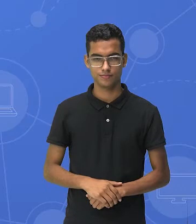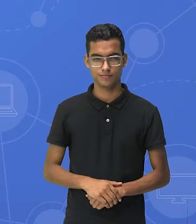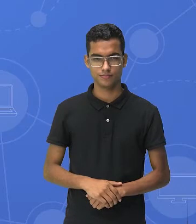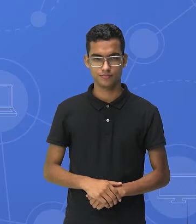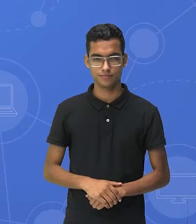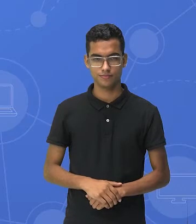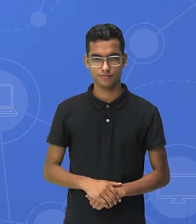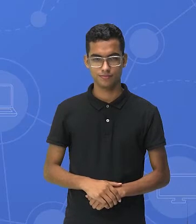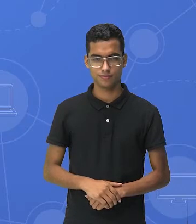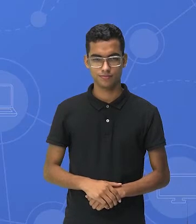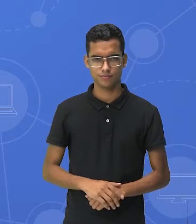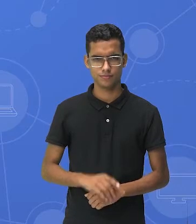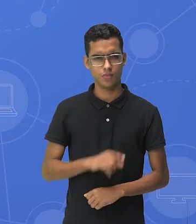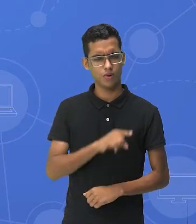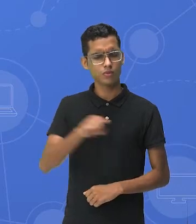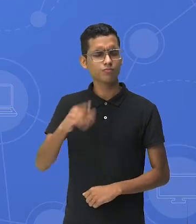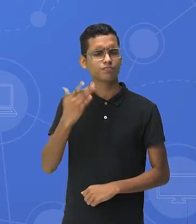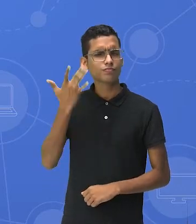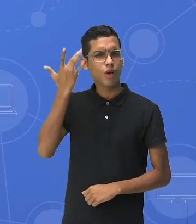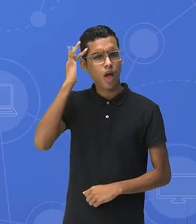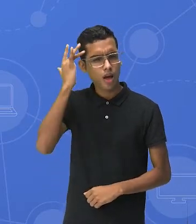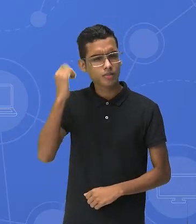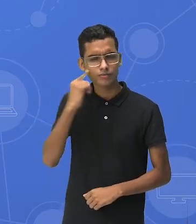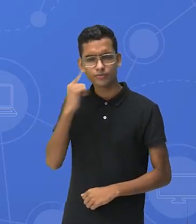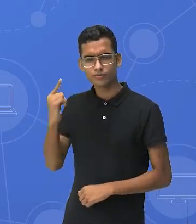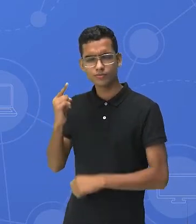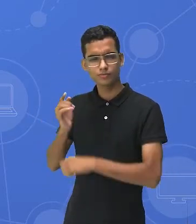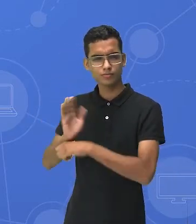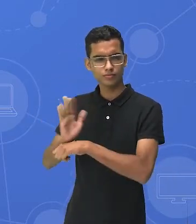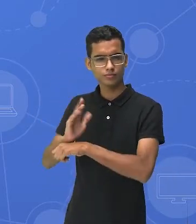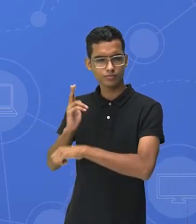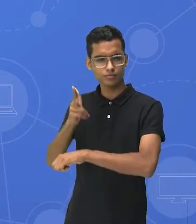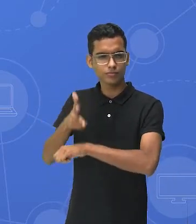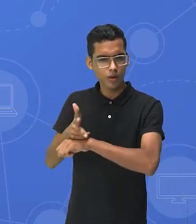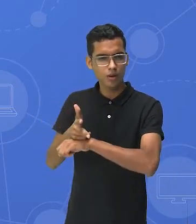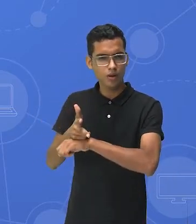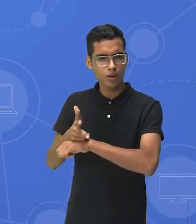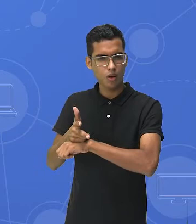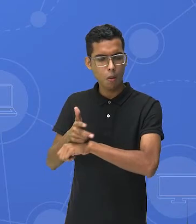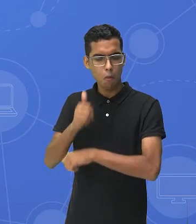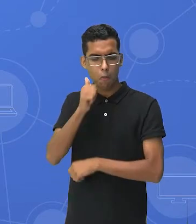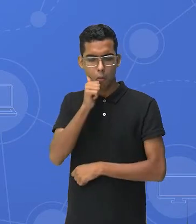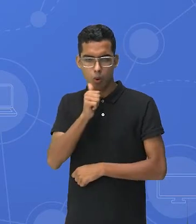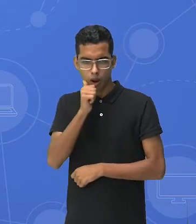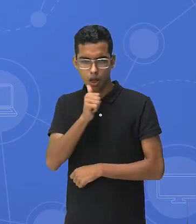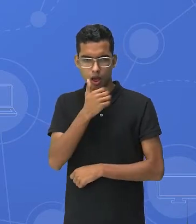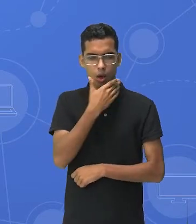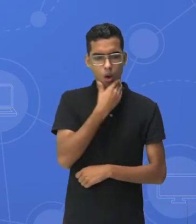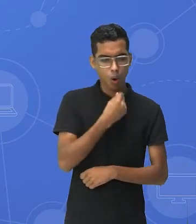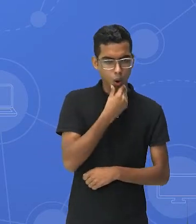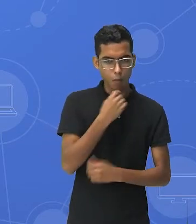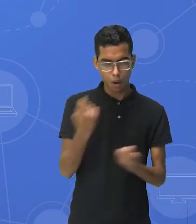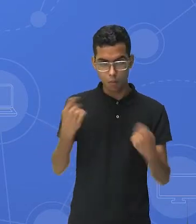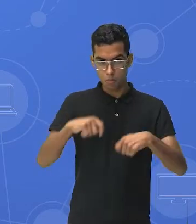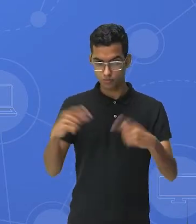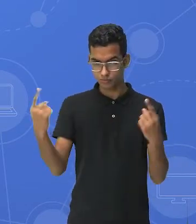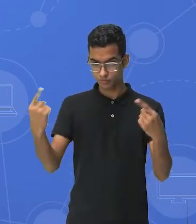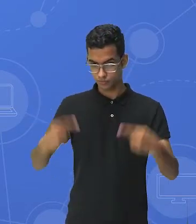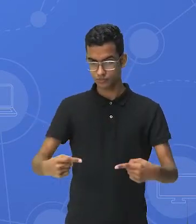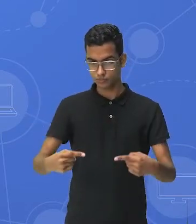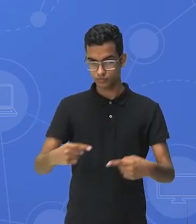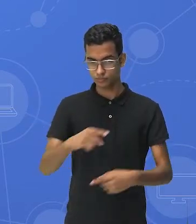E aí, gente, o que vocês acharam desse vídeo? Mulheres e homens podem competir? Bom, fica aí para